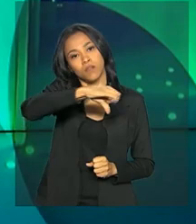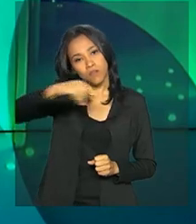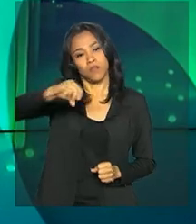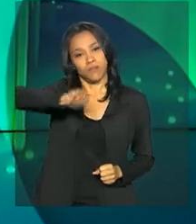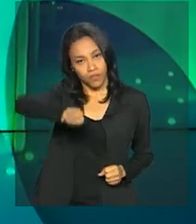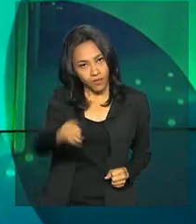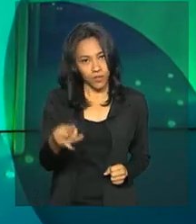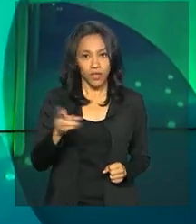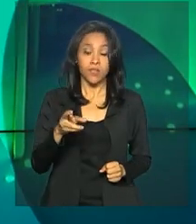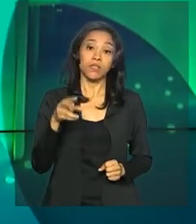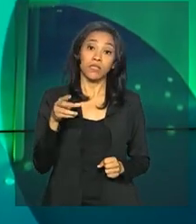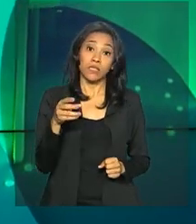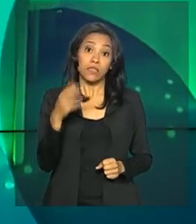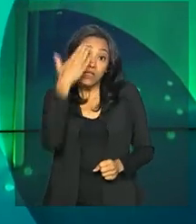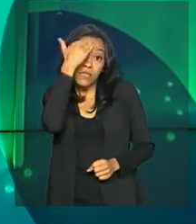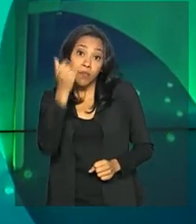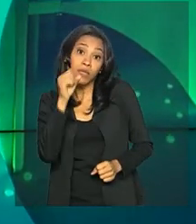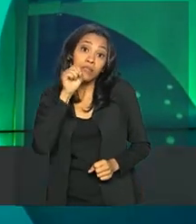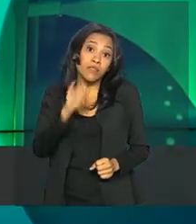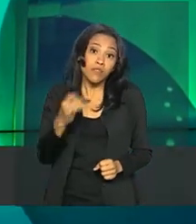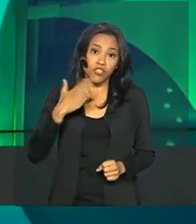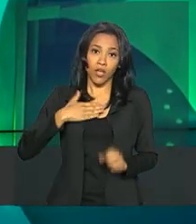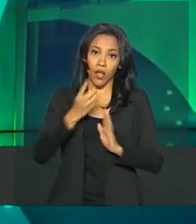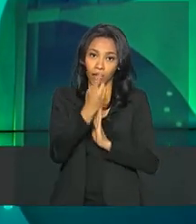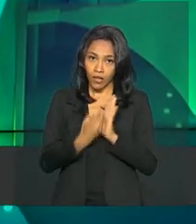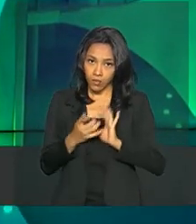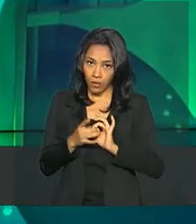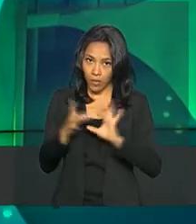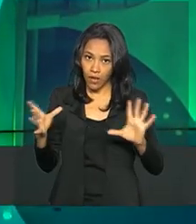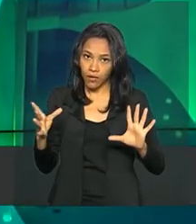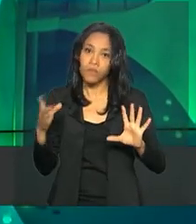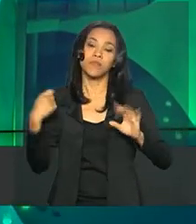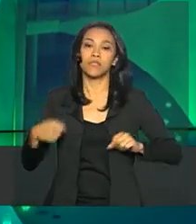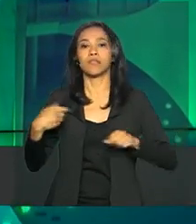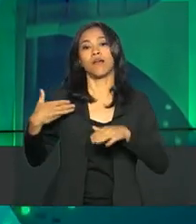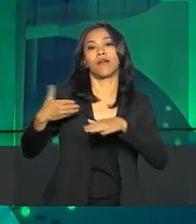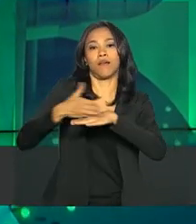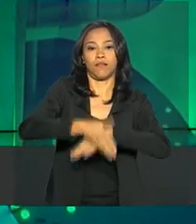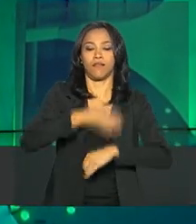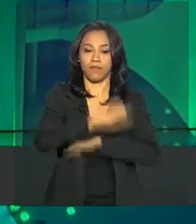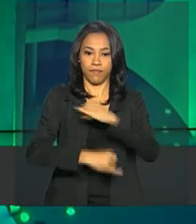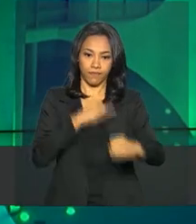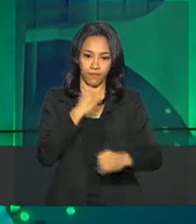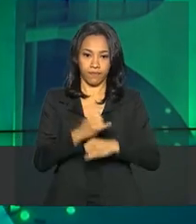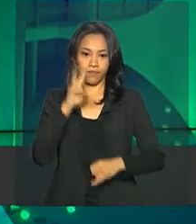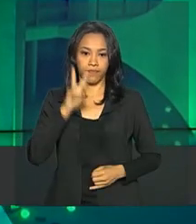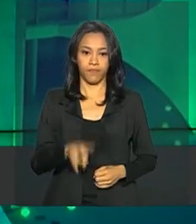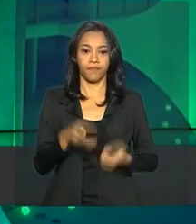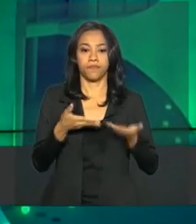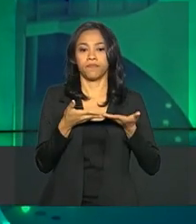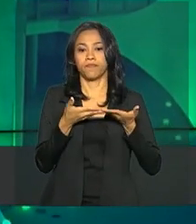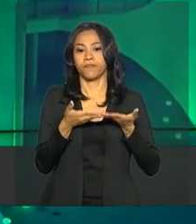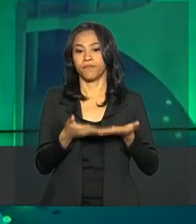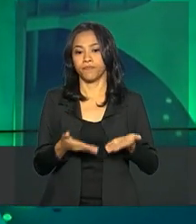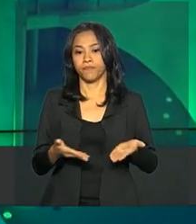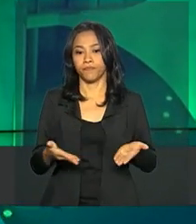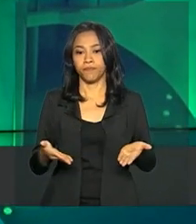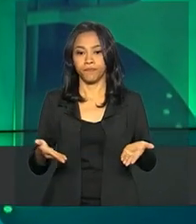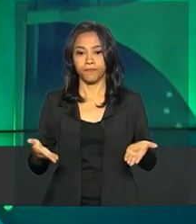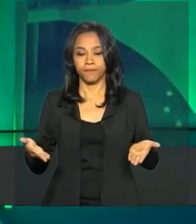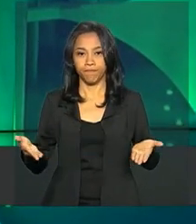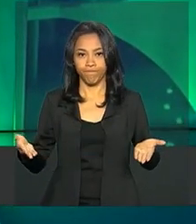R$1,9 bilhão. Para saber se tem a declaração liberada, o contribuinte deve acessar a página da Receita na internet.